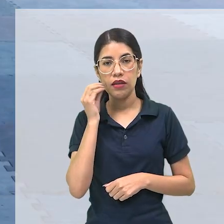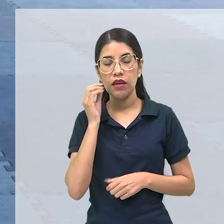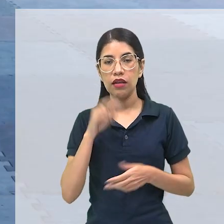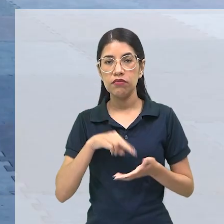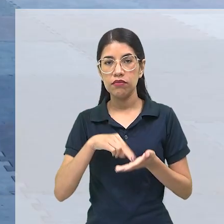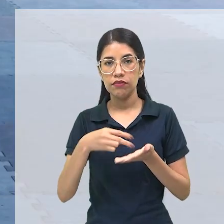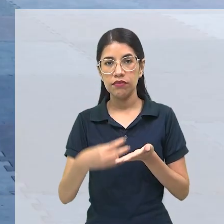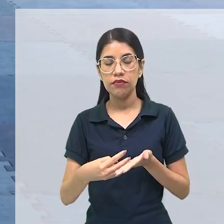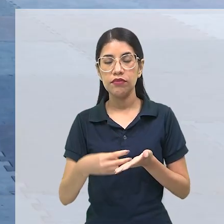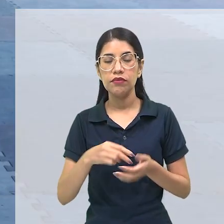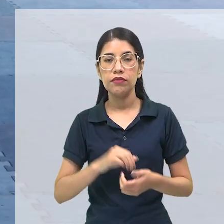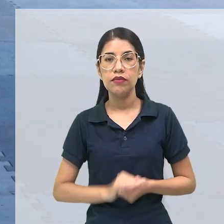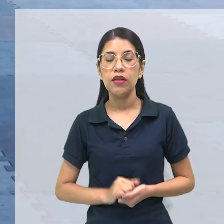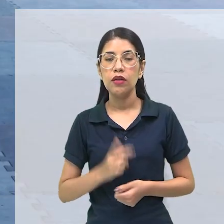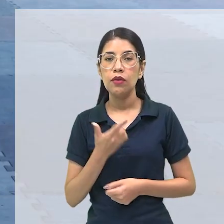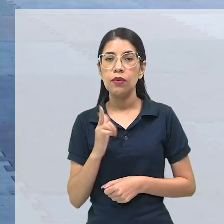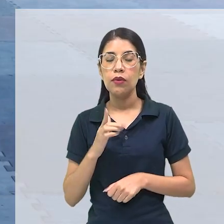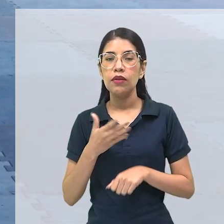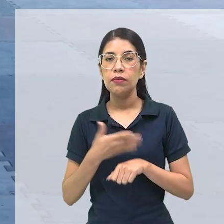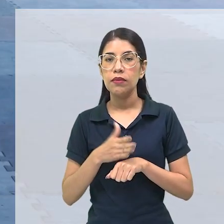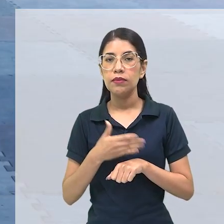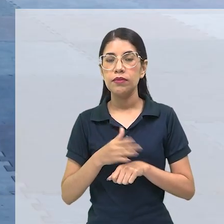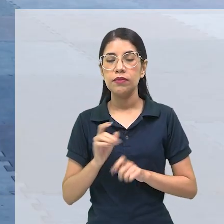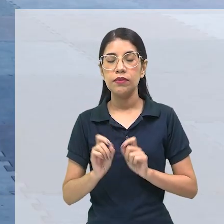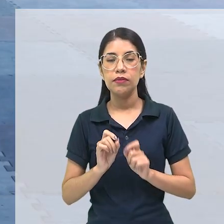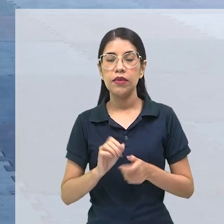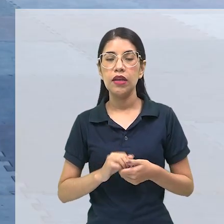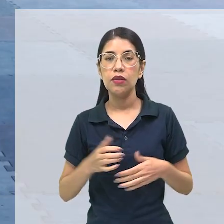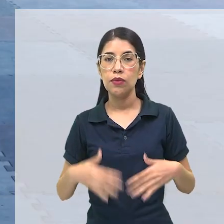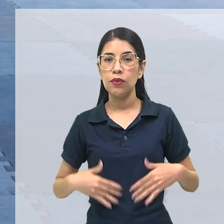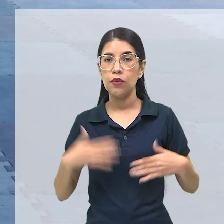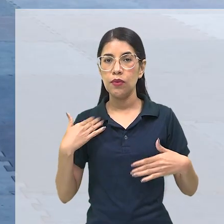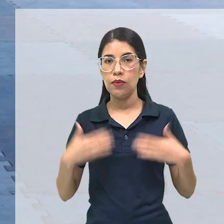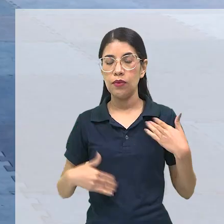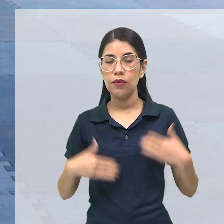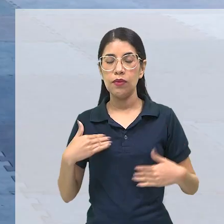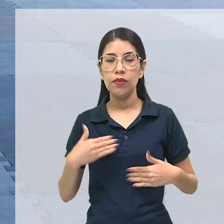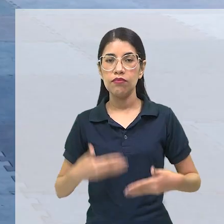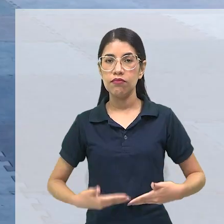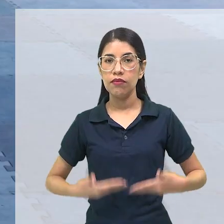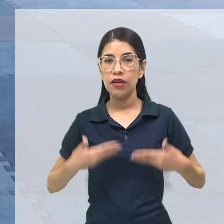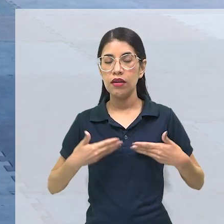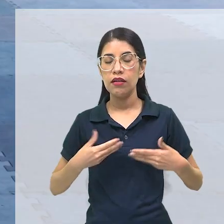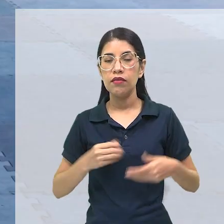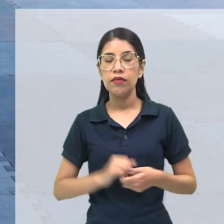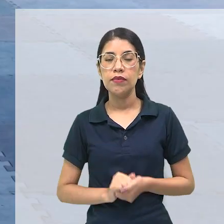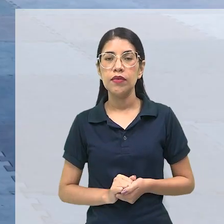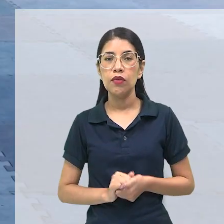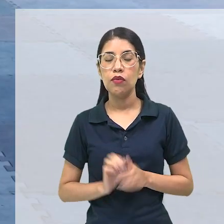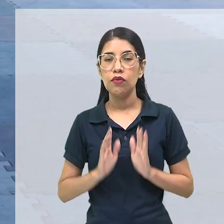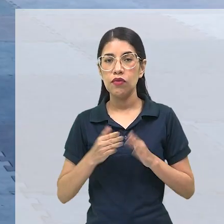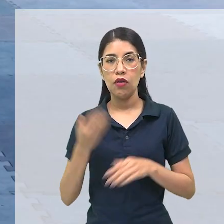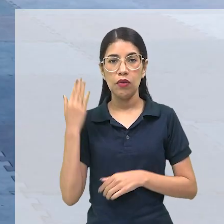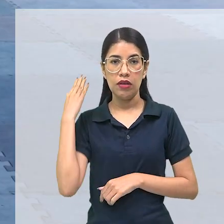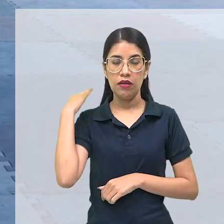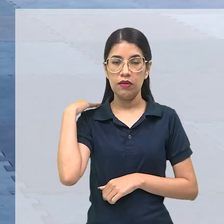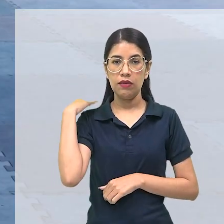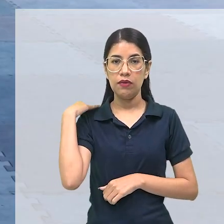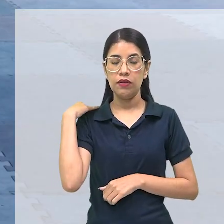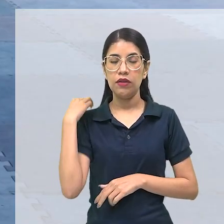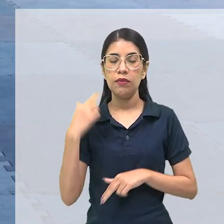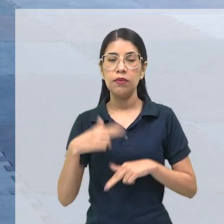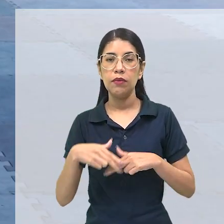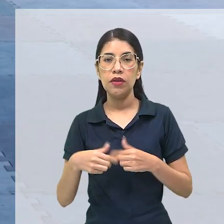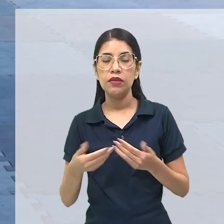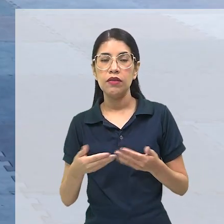Próximo exercício. Eu vou atacar a parte superior do corpo dele, indo para a costa, tá? Então para isso, a